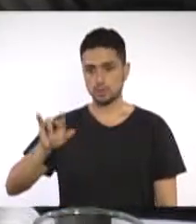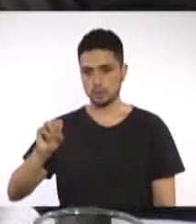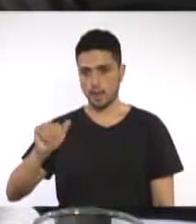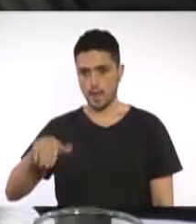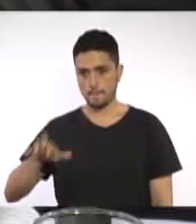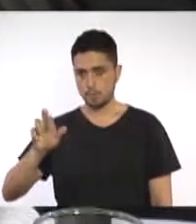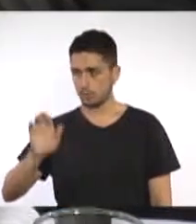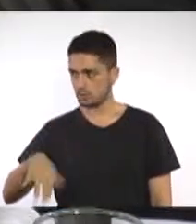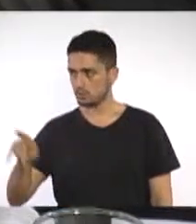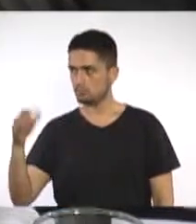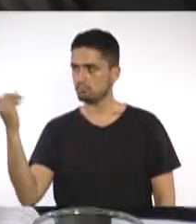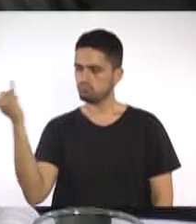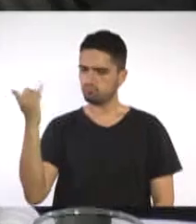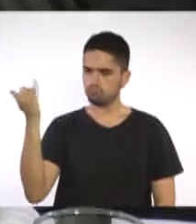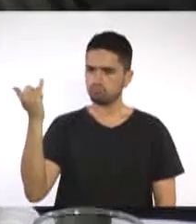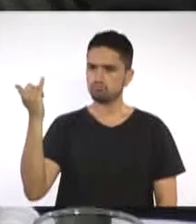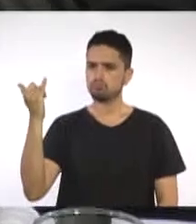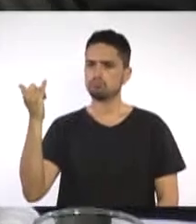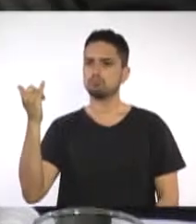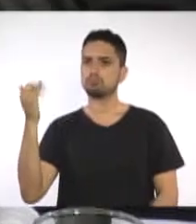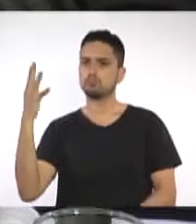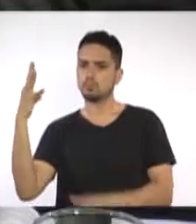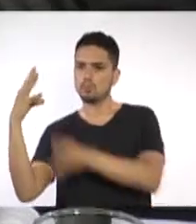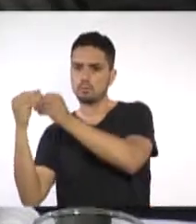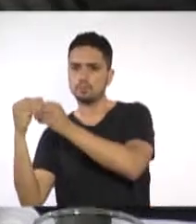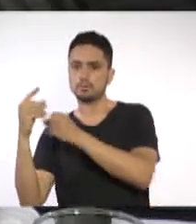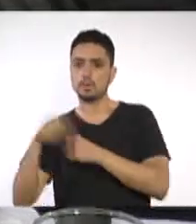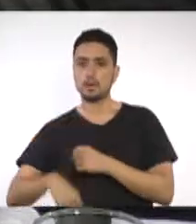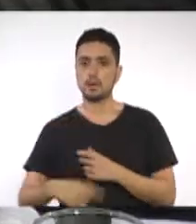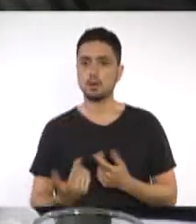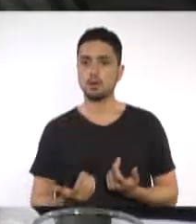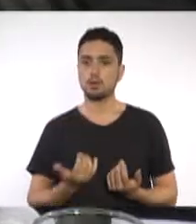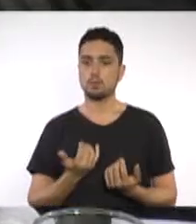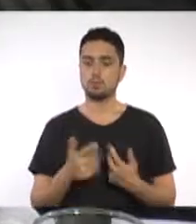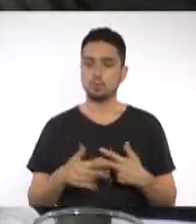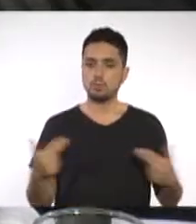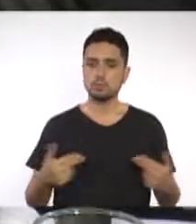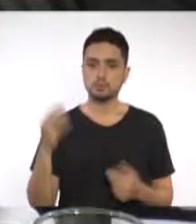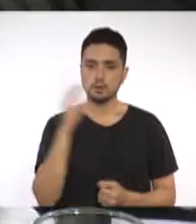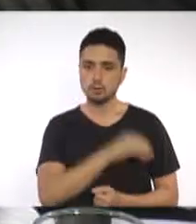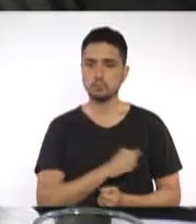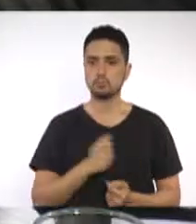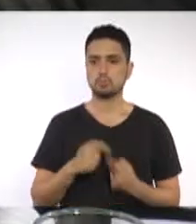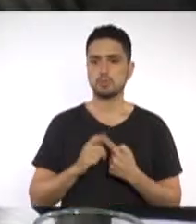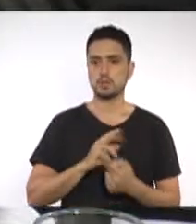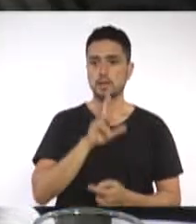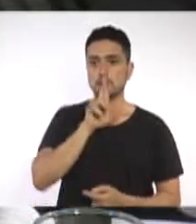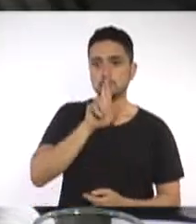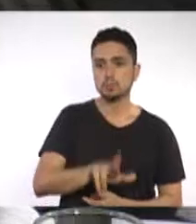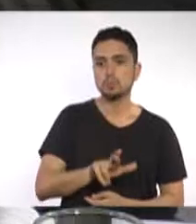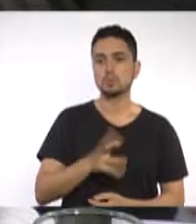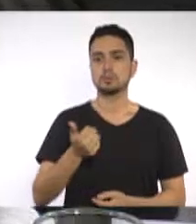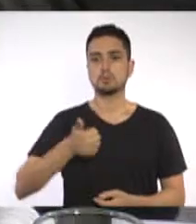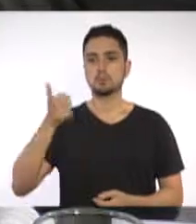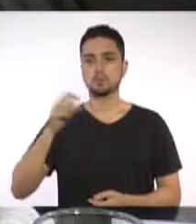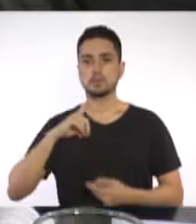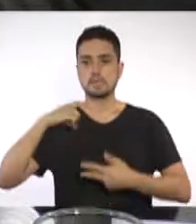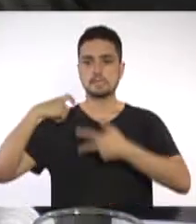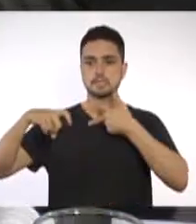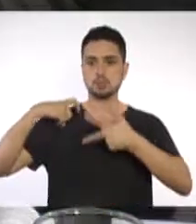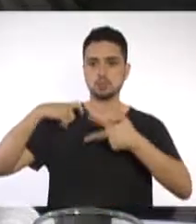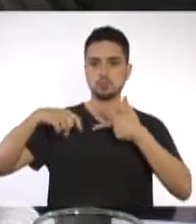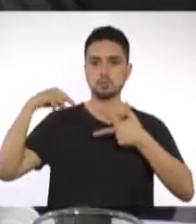instrumento formal imediato para receber a resposta primeira do Poder Executivo a